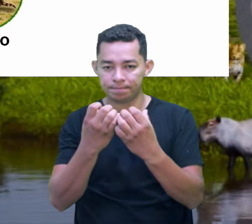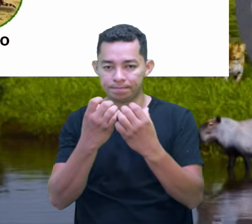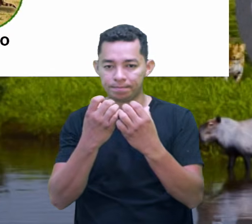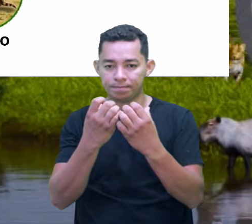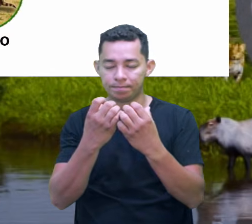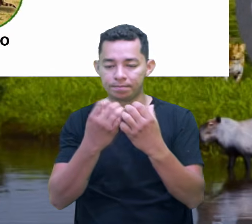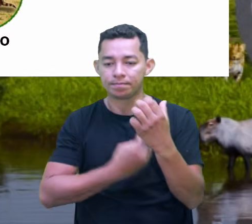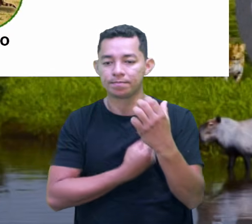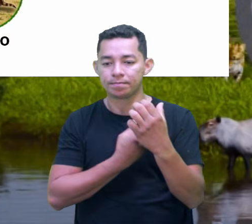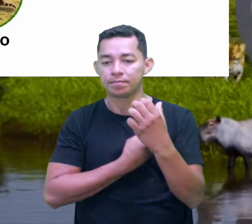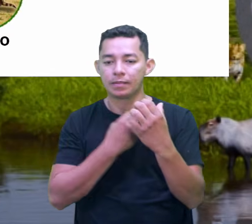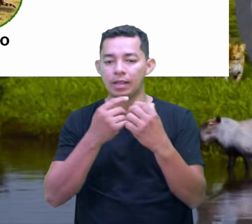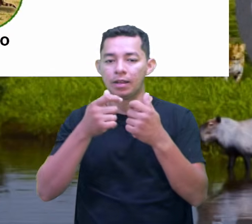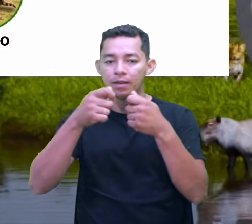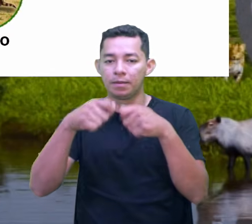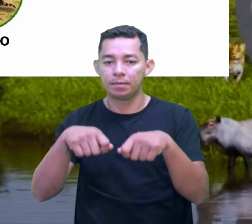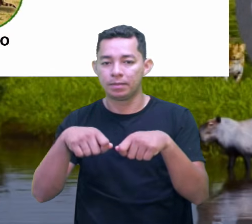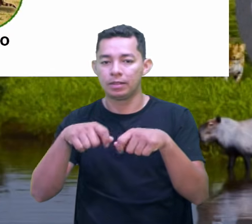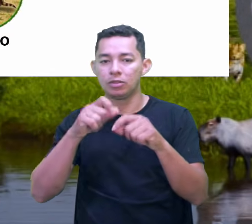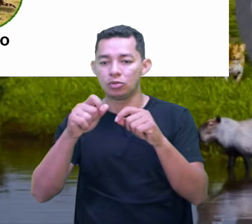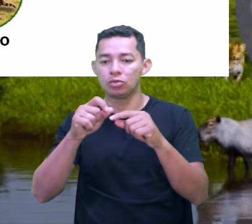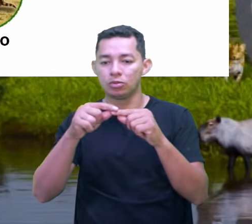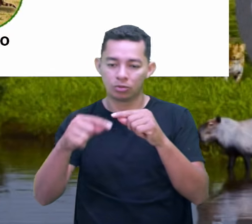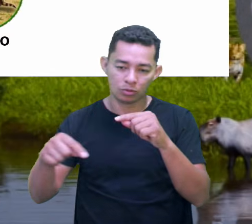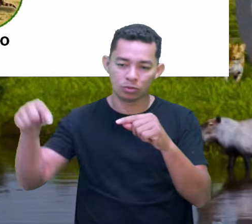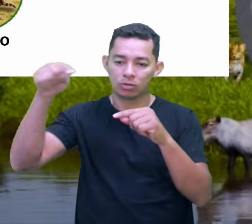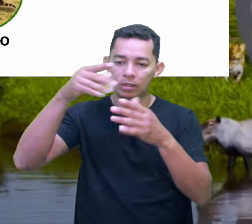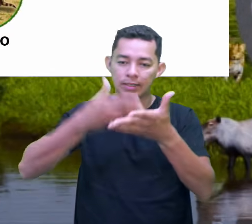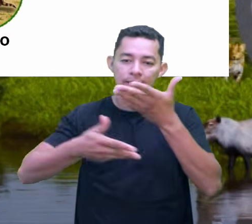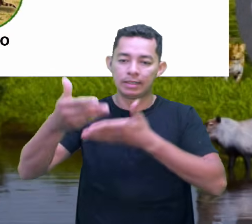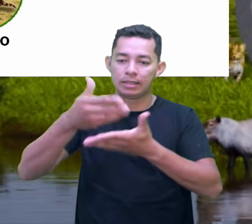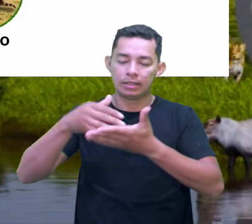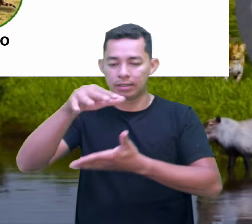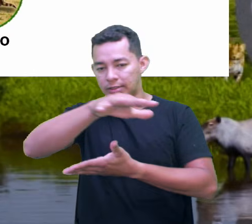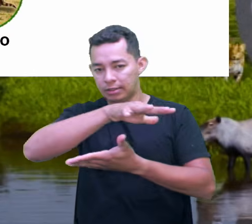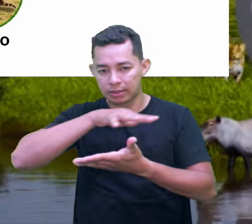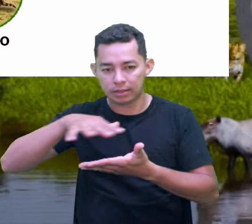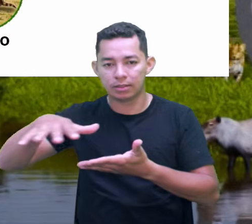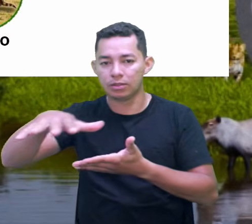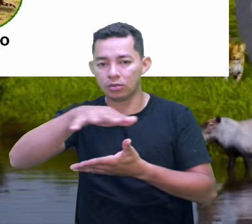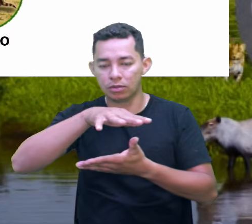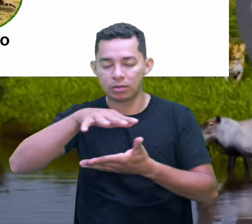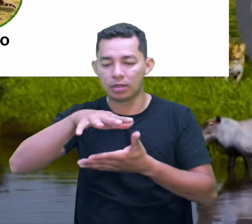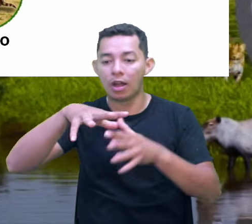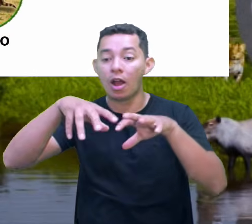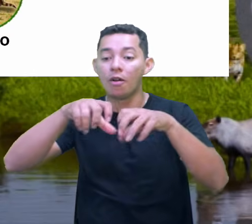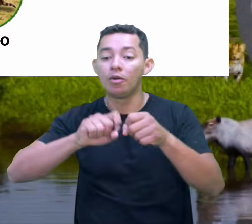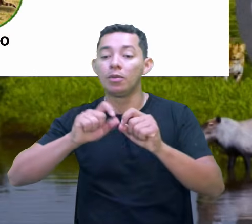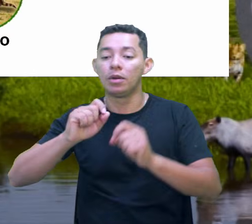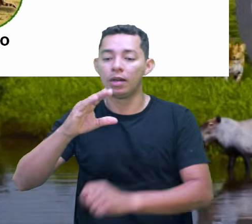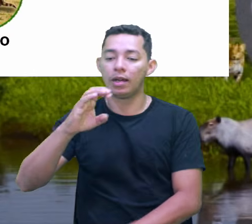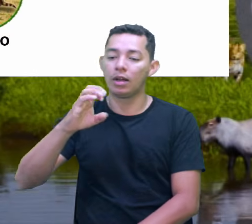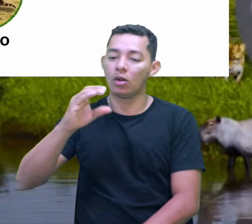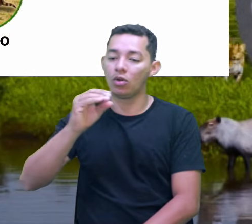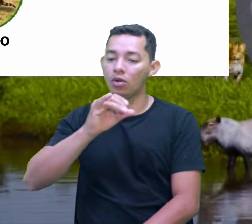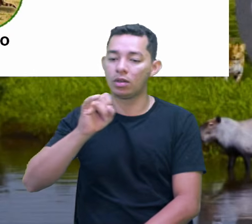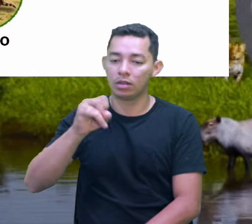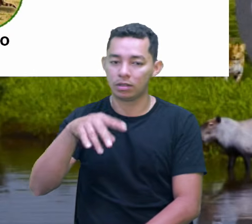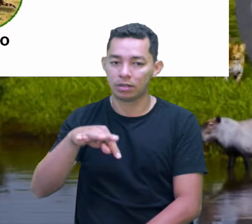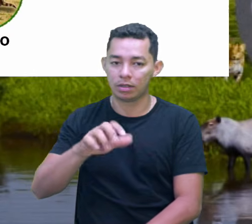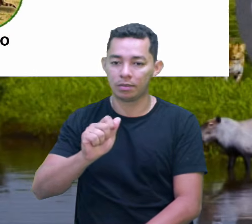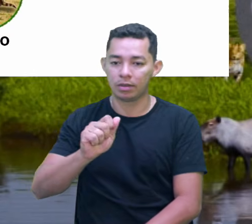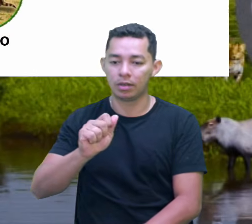para sobreviver, elas precisam se relacionar com o meio ambiente, é o que vai formar o ecossistema, e